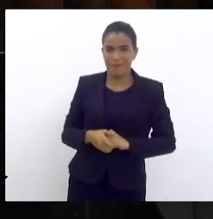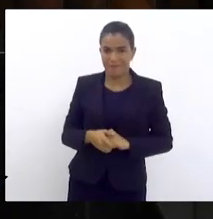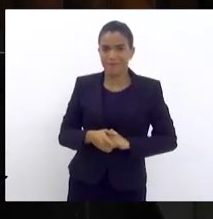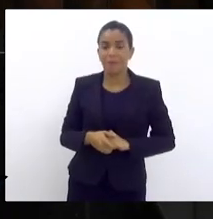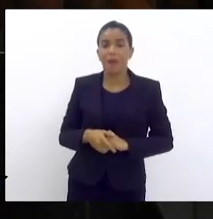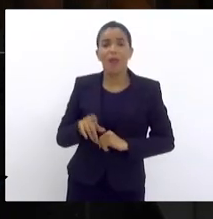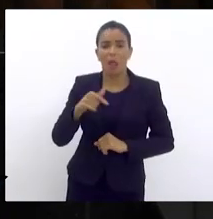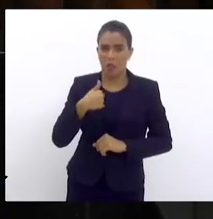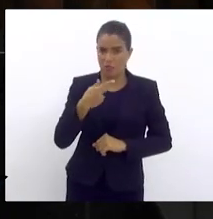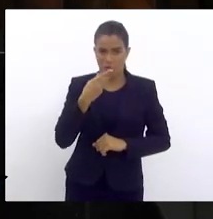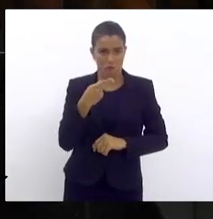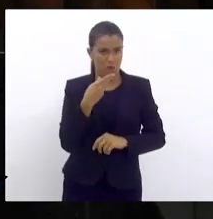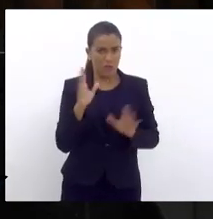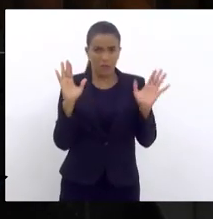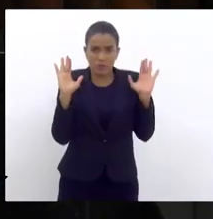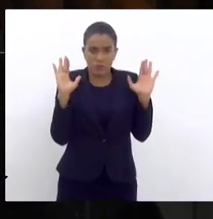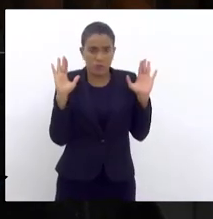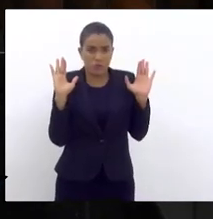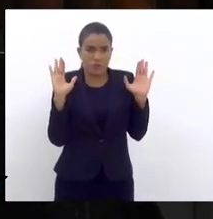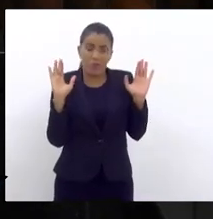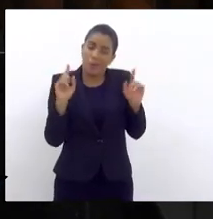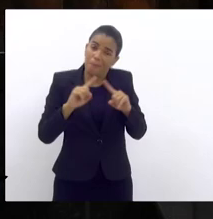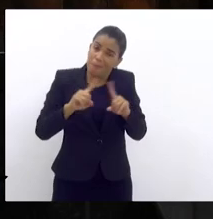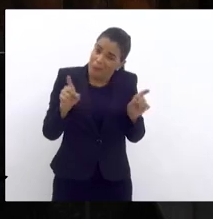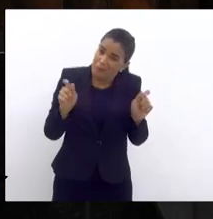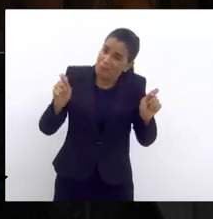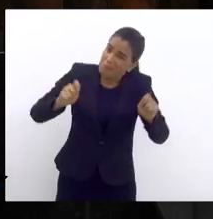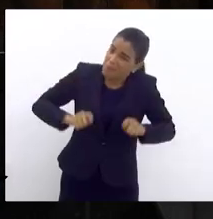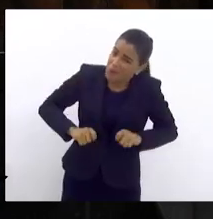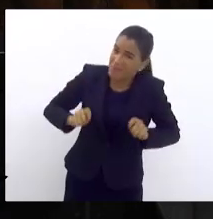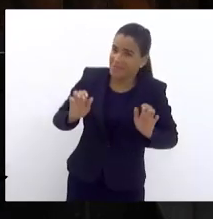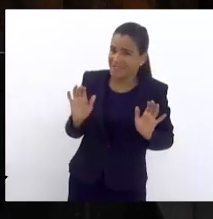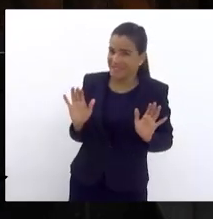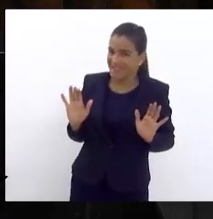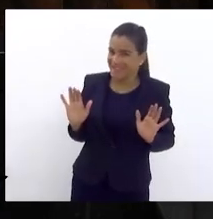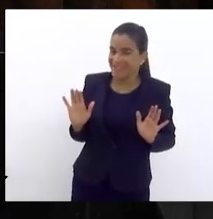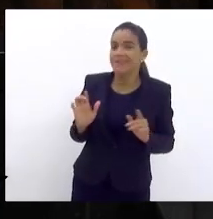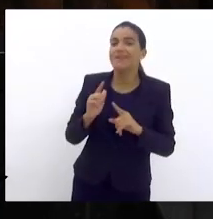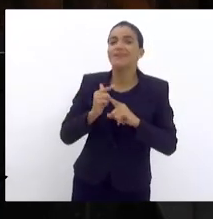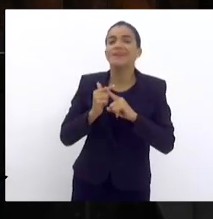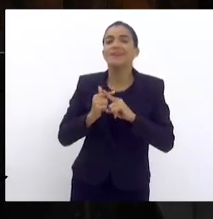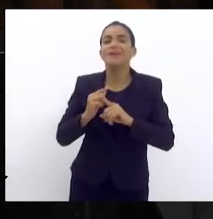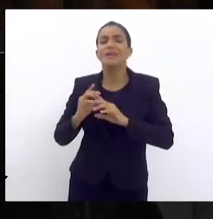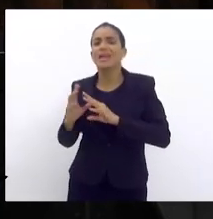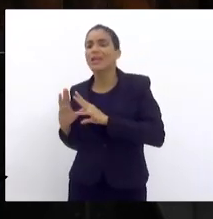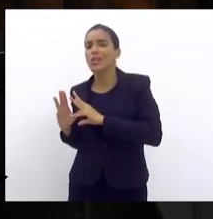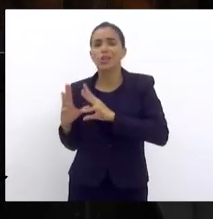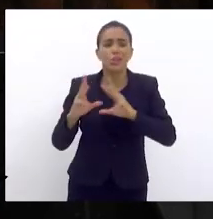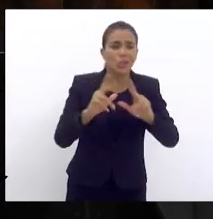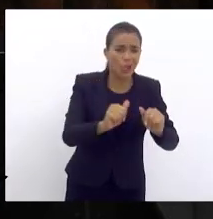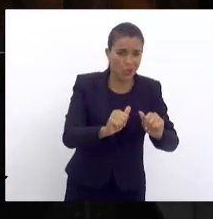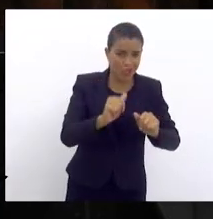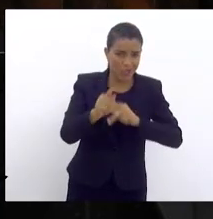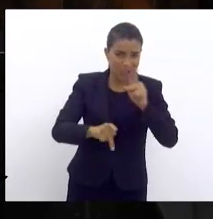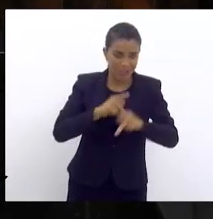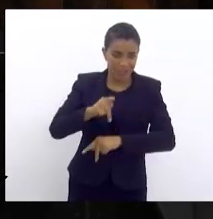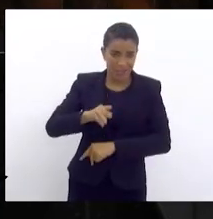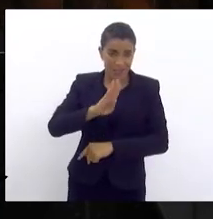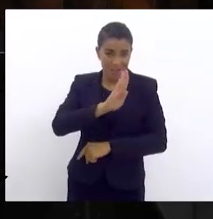ele não diria isso mas poderia dizer porque toda a população da Baixada